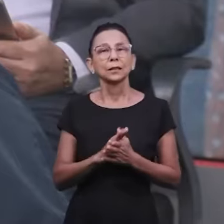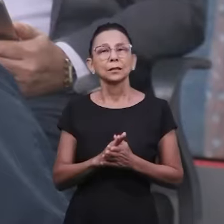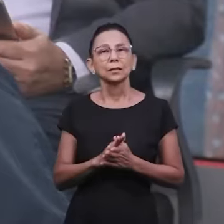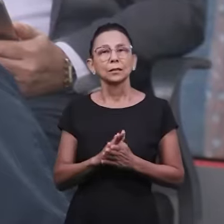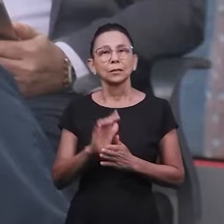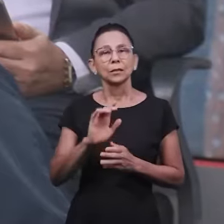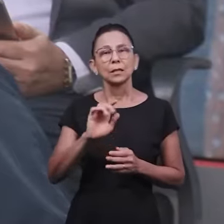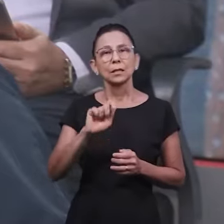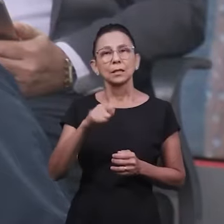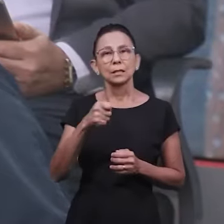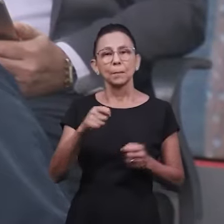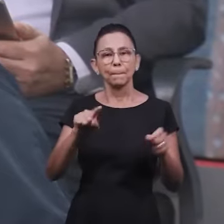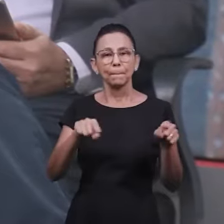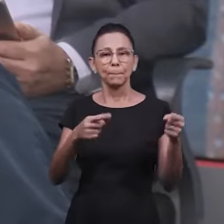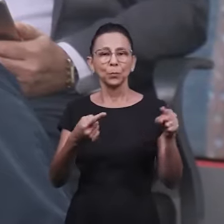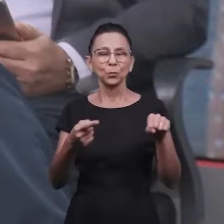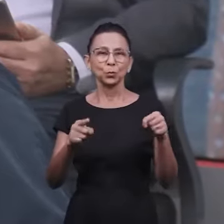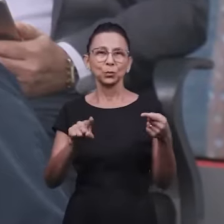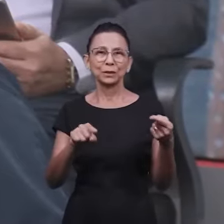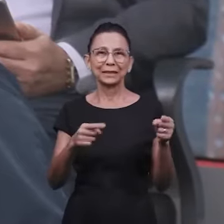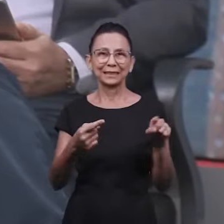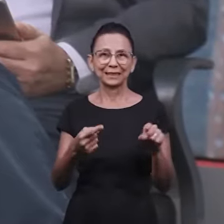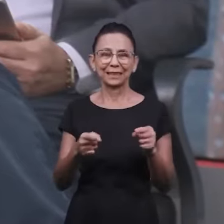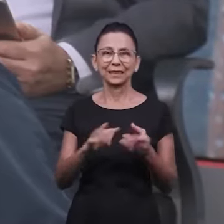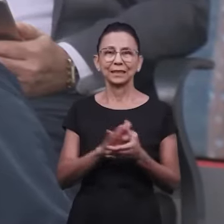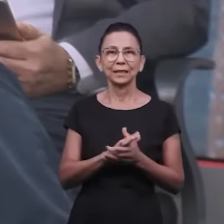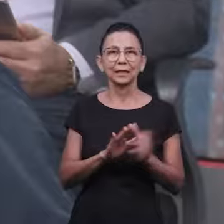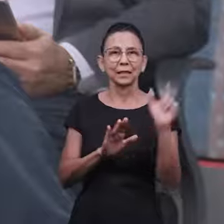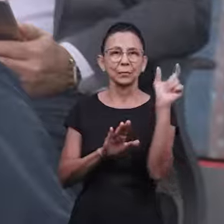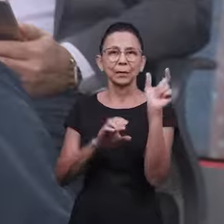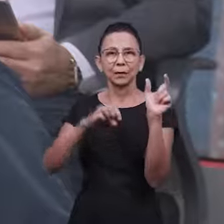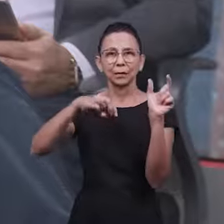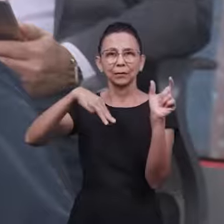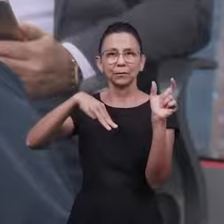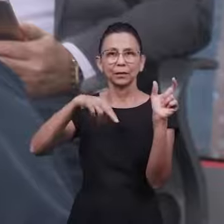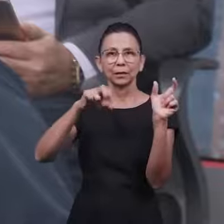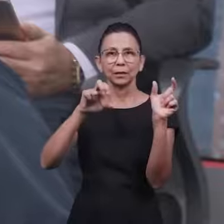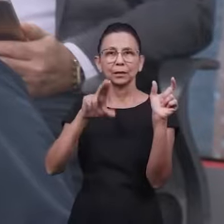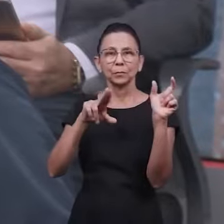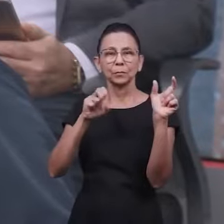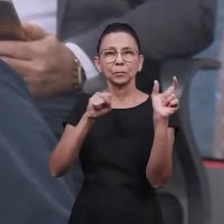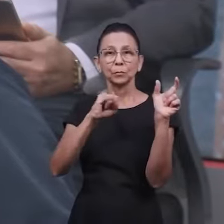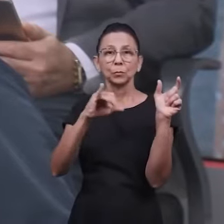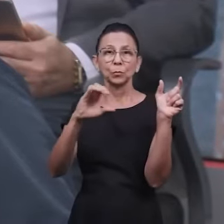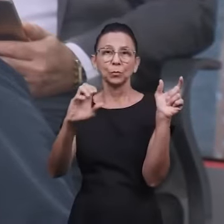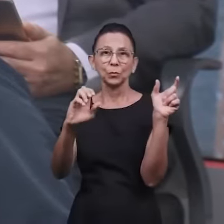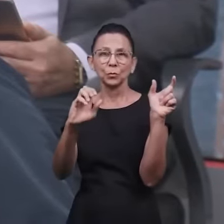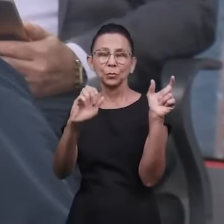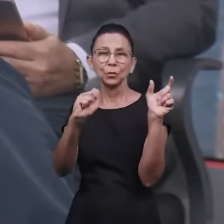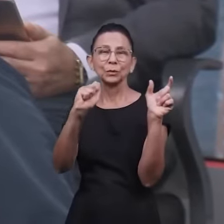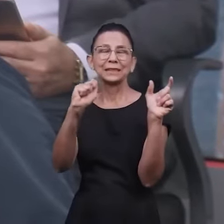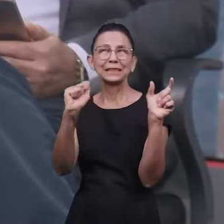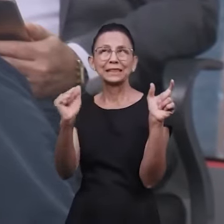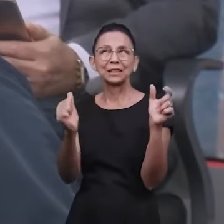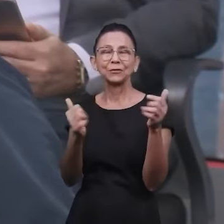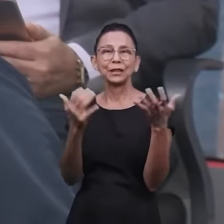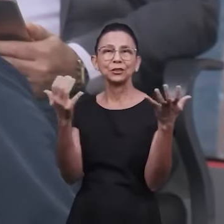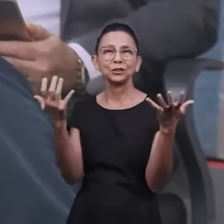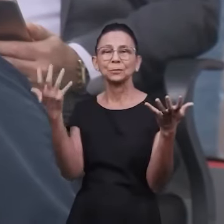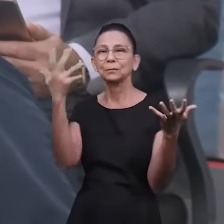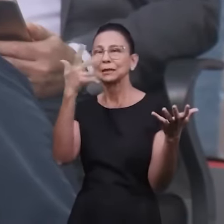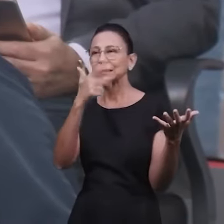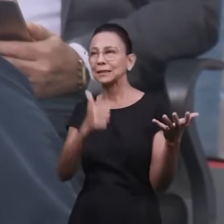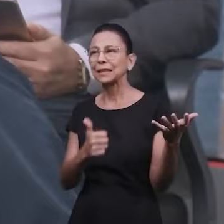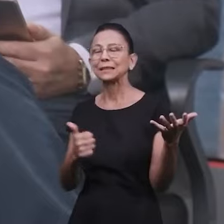musa. E musa é aquilo que encanta, né? A música tem essa capacidade de encantar as pessoas. Um sax,